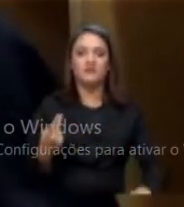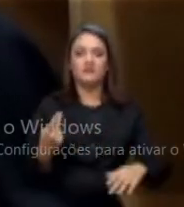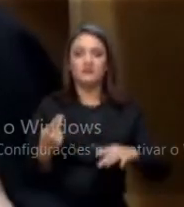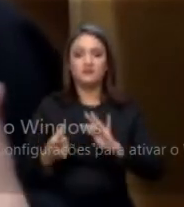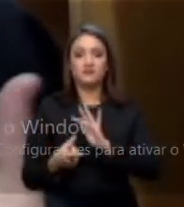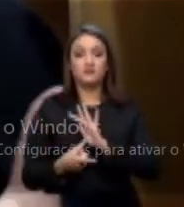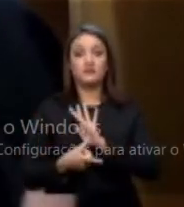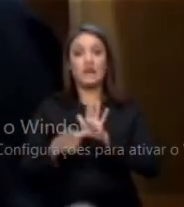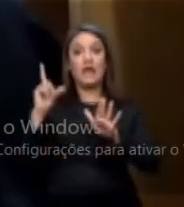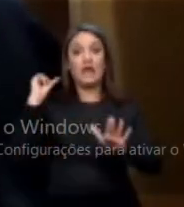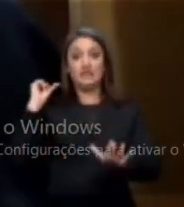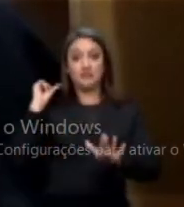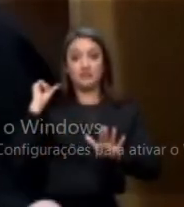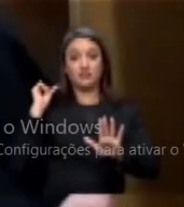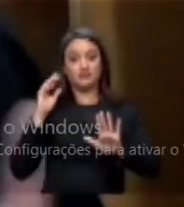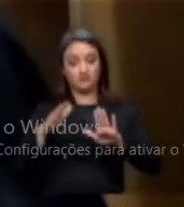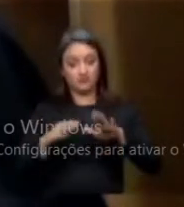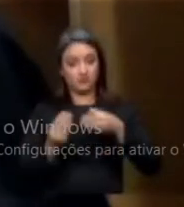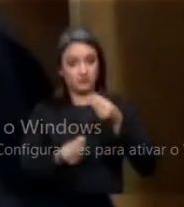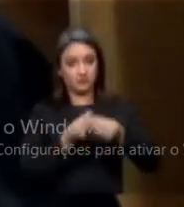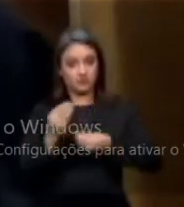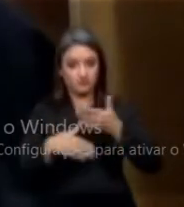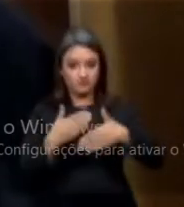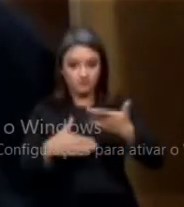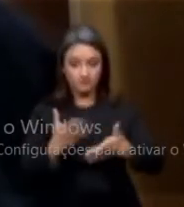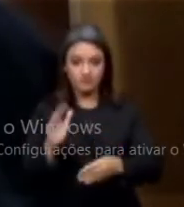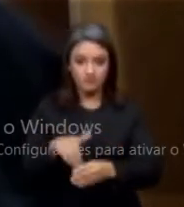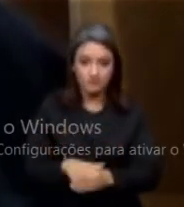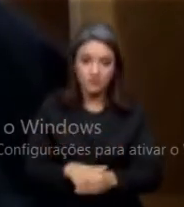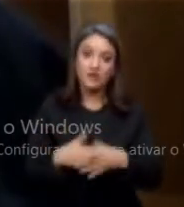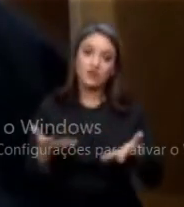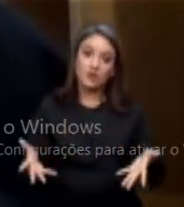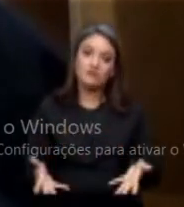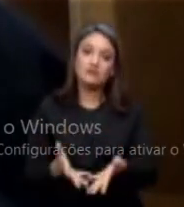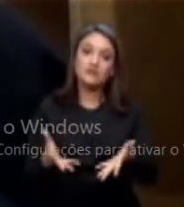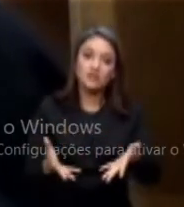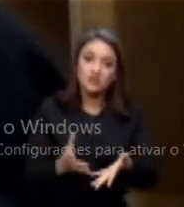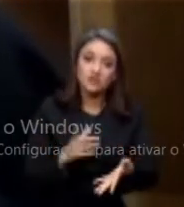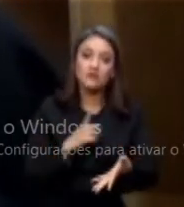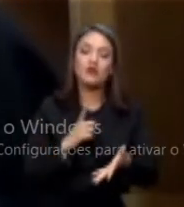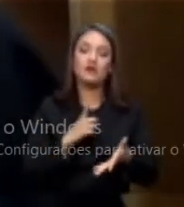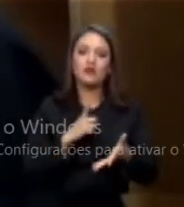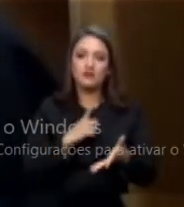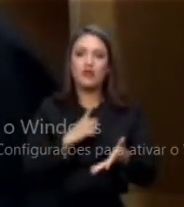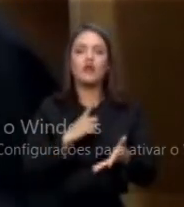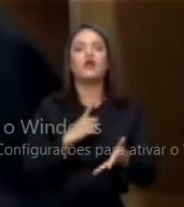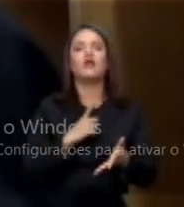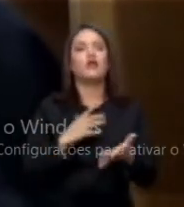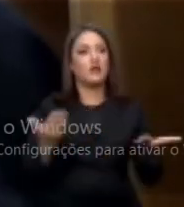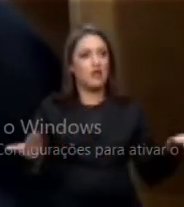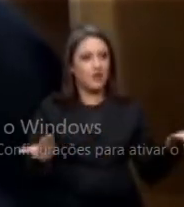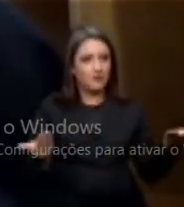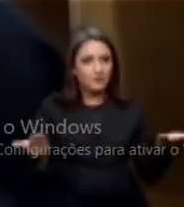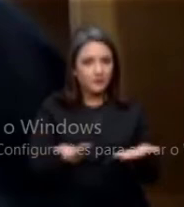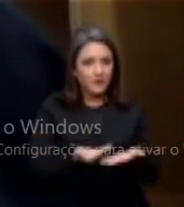urnas. Isso incentiva a agregação a priori e não depois do fracasso, e não a